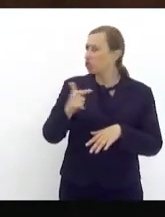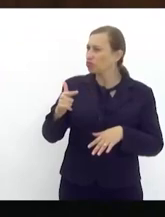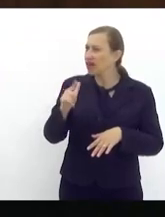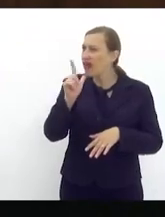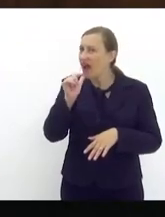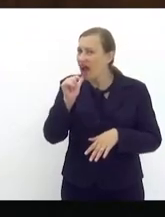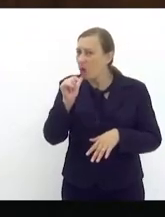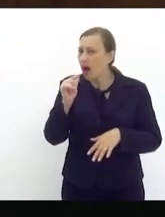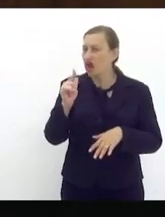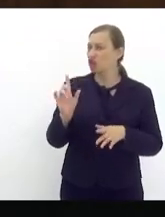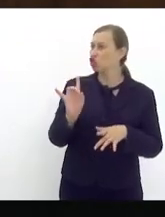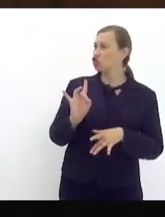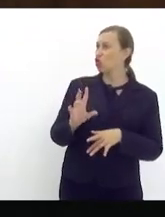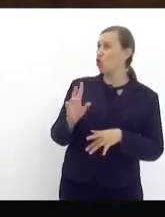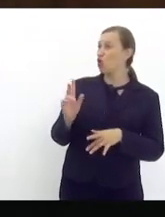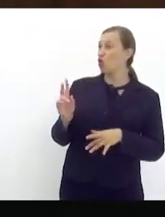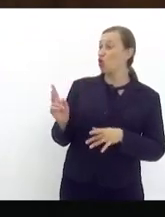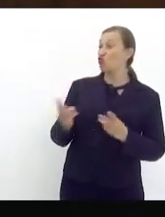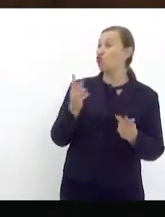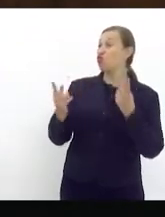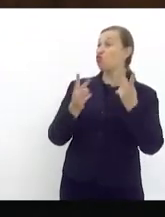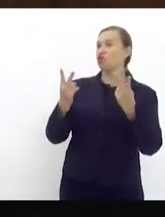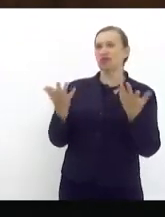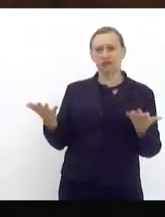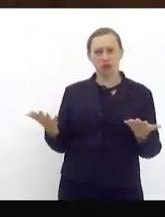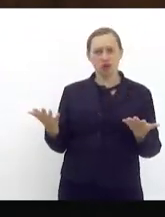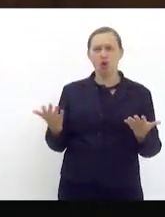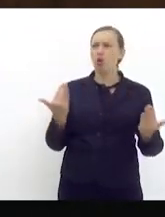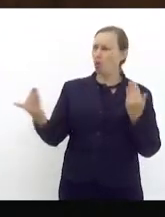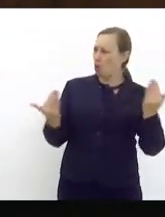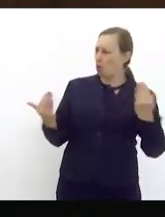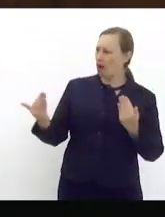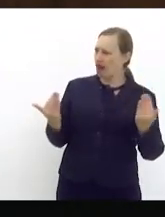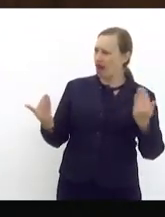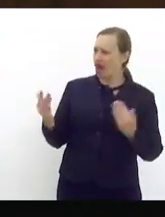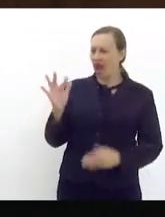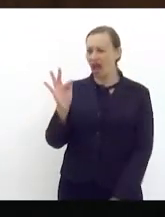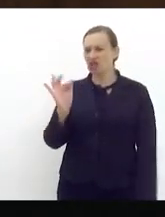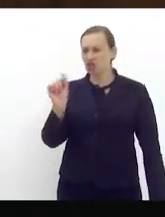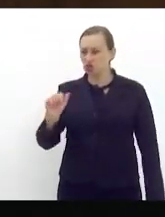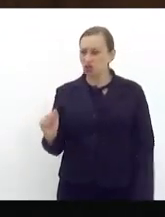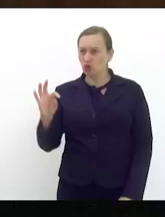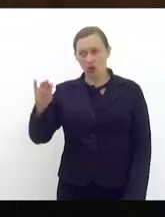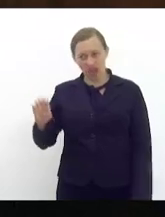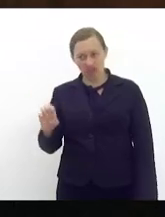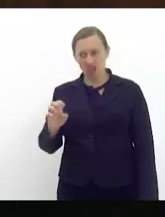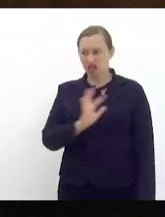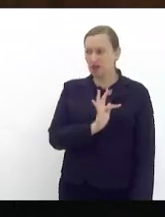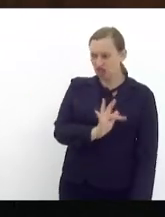Mas nem se compara à Zona Oeste e à Baixada Fluminense, que